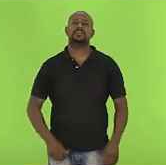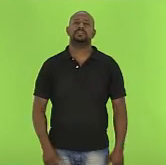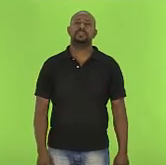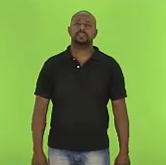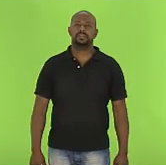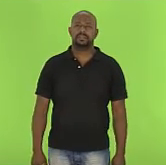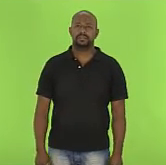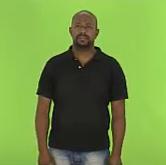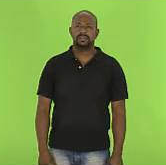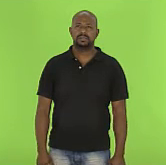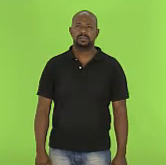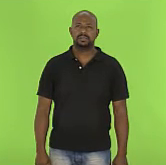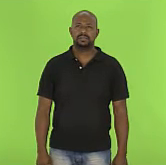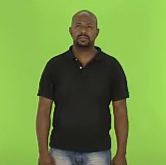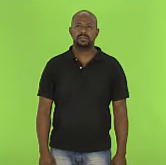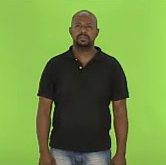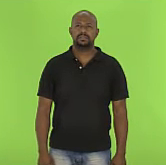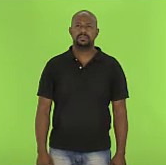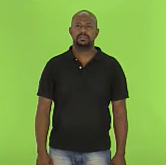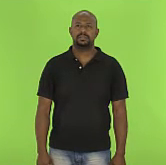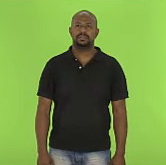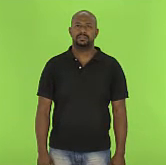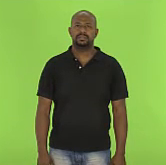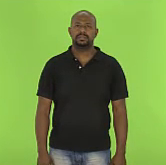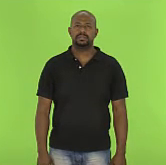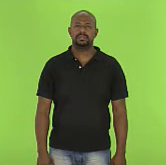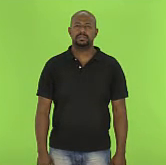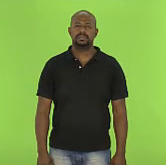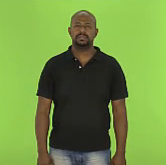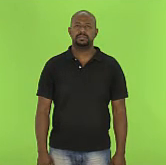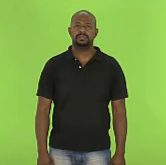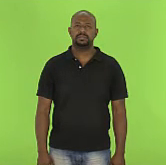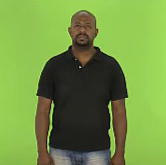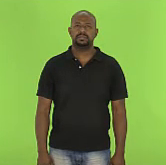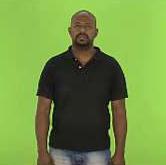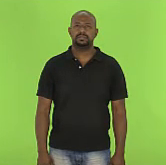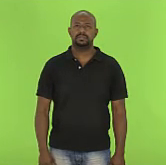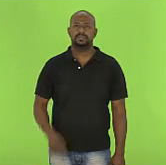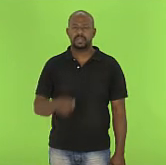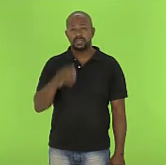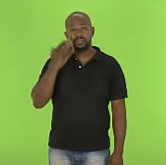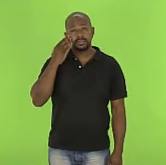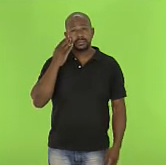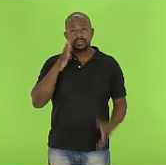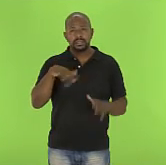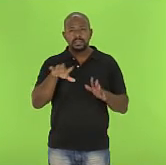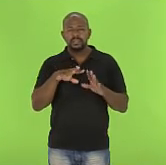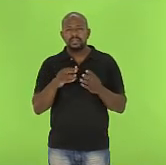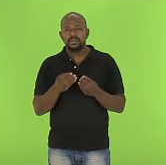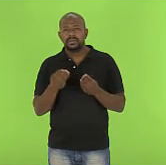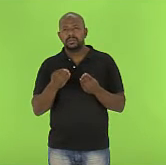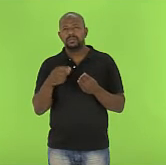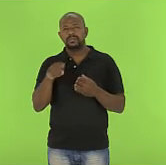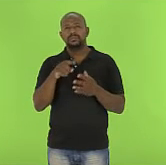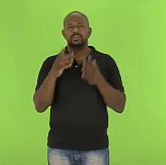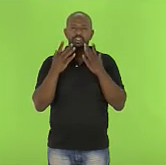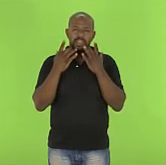mais uma aqui. Do Cadu. Eu acho que ele não entendeu a premissa